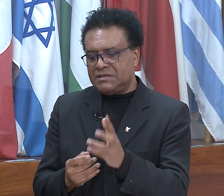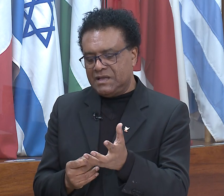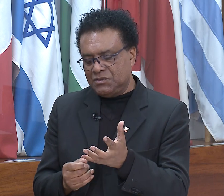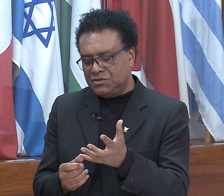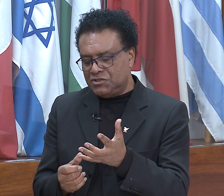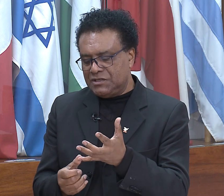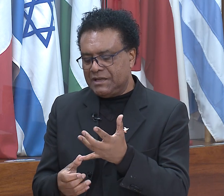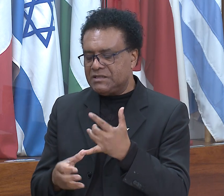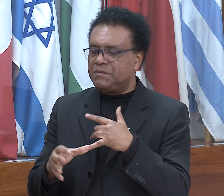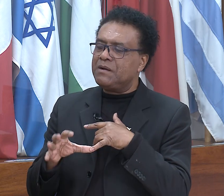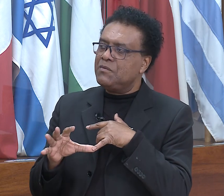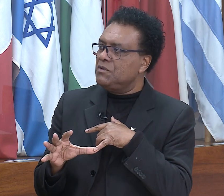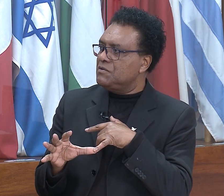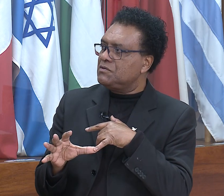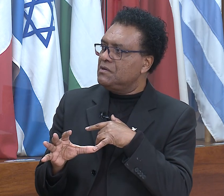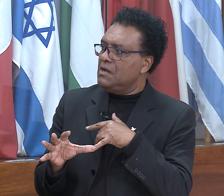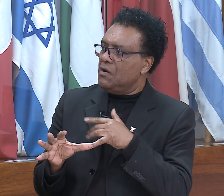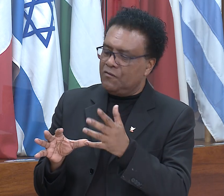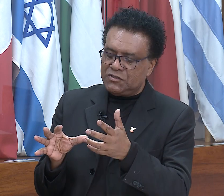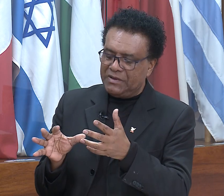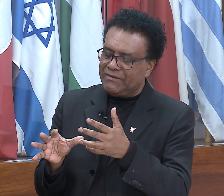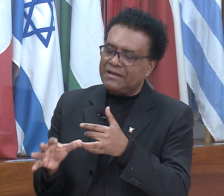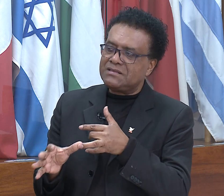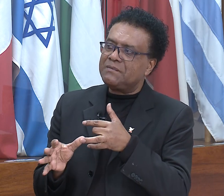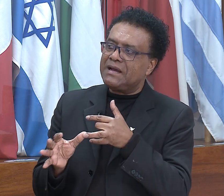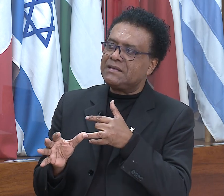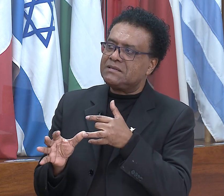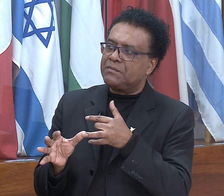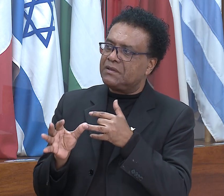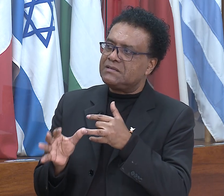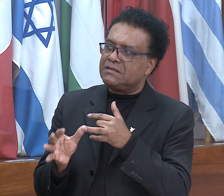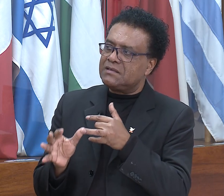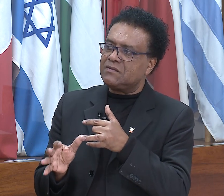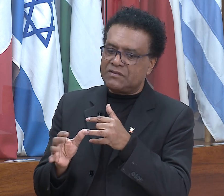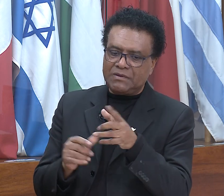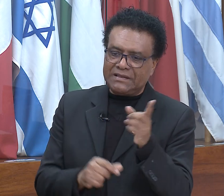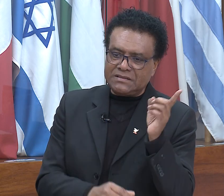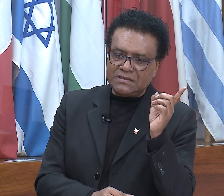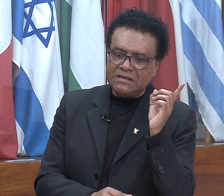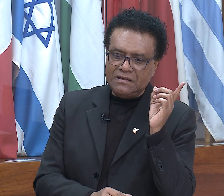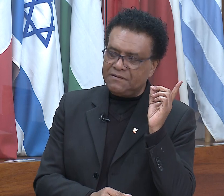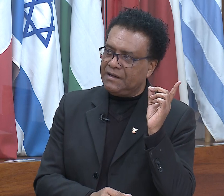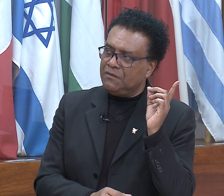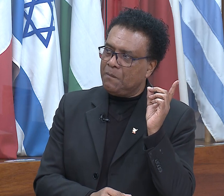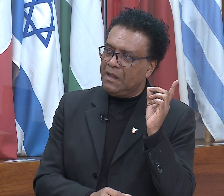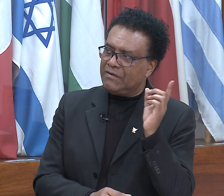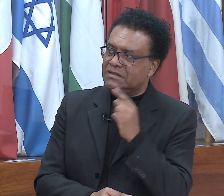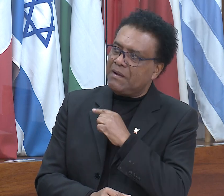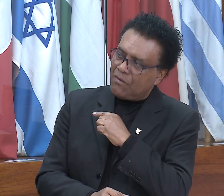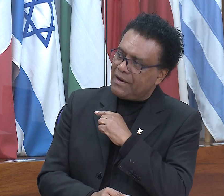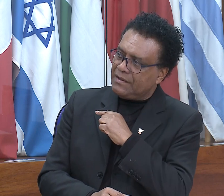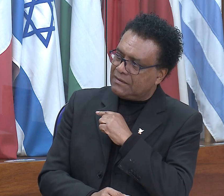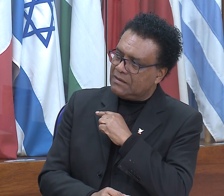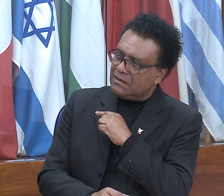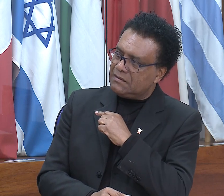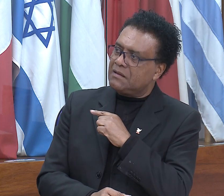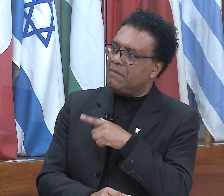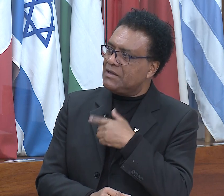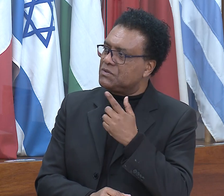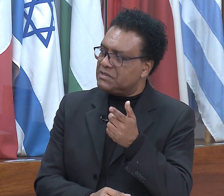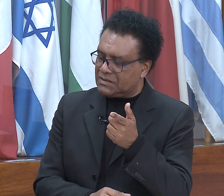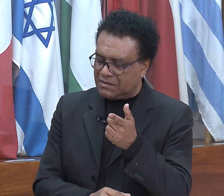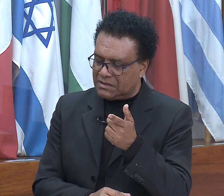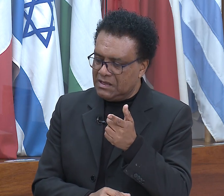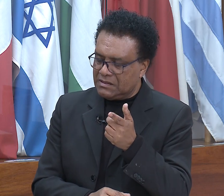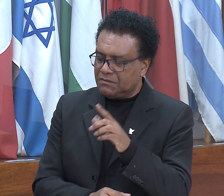a nossa cidade hoje em dia ela respira muito isso O vestibular vai crescer mais pode ter certeza que nesse horário desse verão vai ser maior ainda e